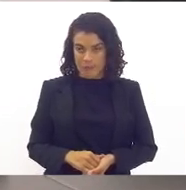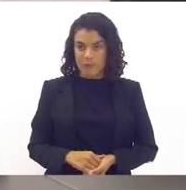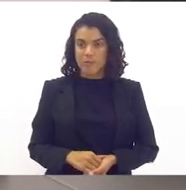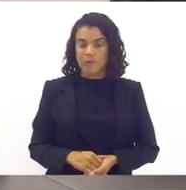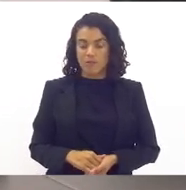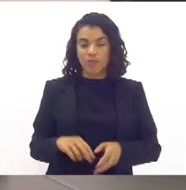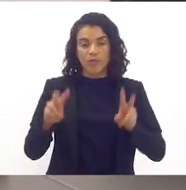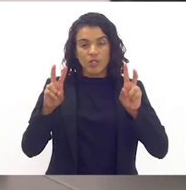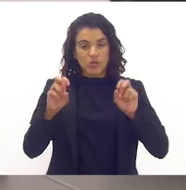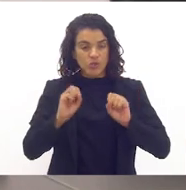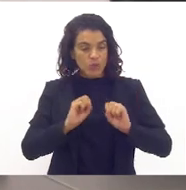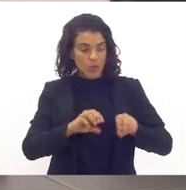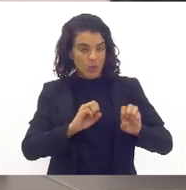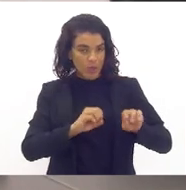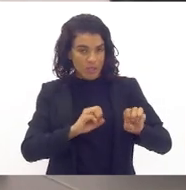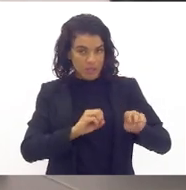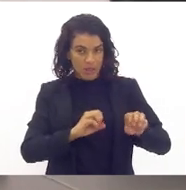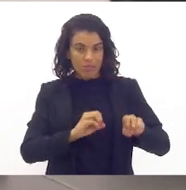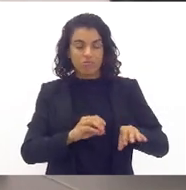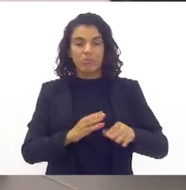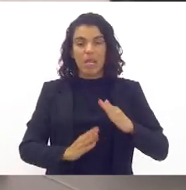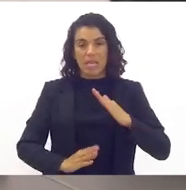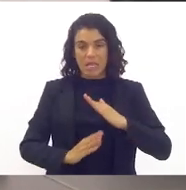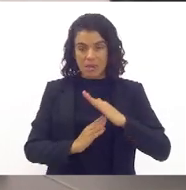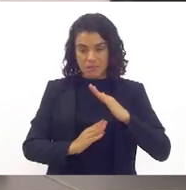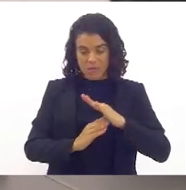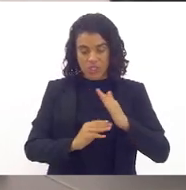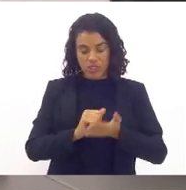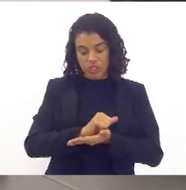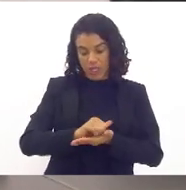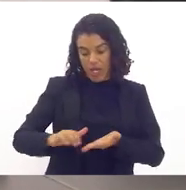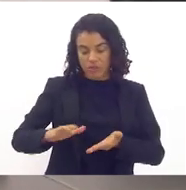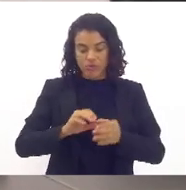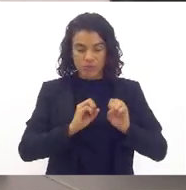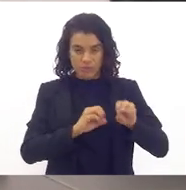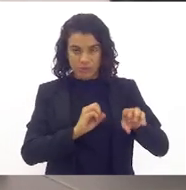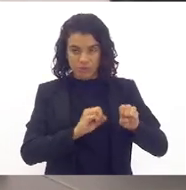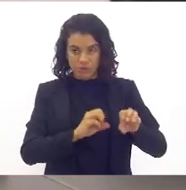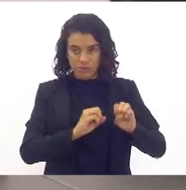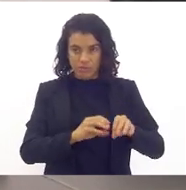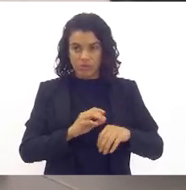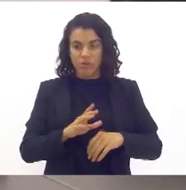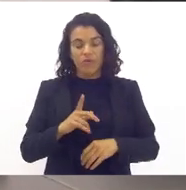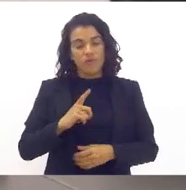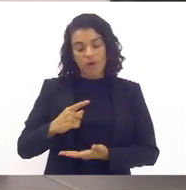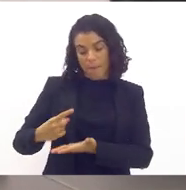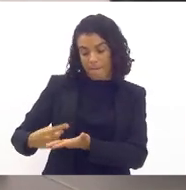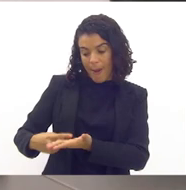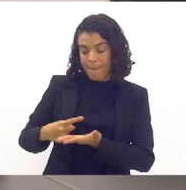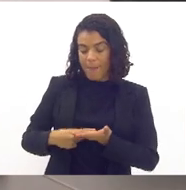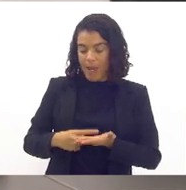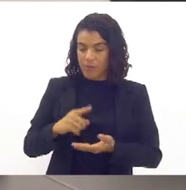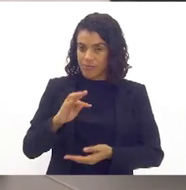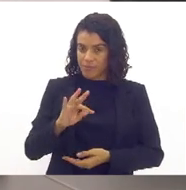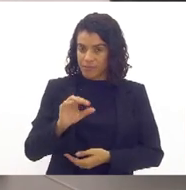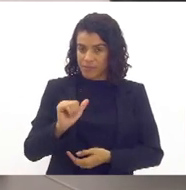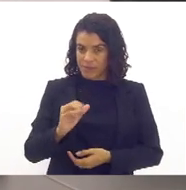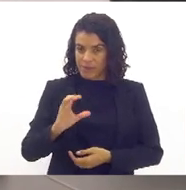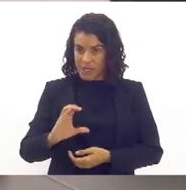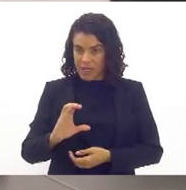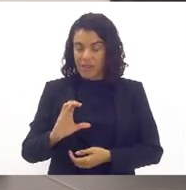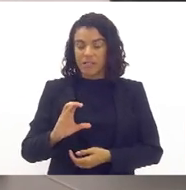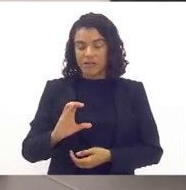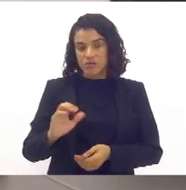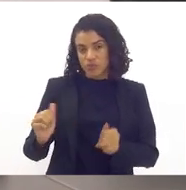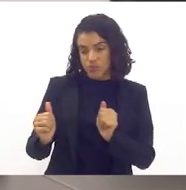Questão de educação, gastos com educação e limites de educação. Foi firmado um TAC, né,